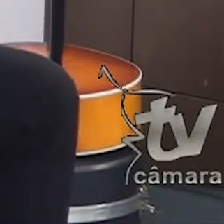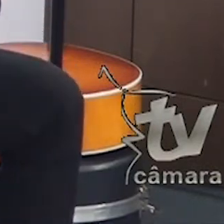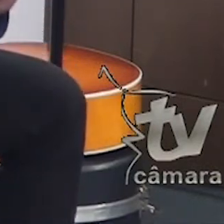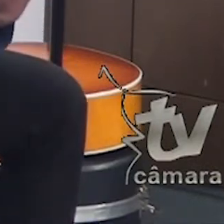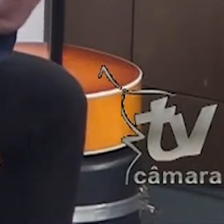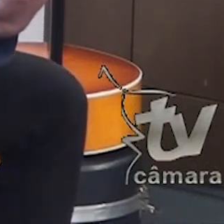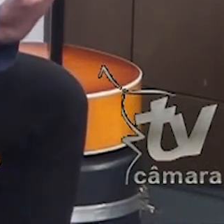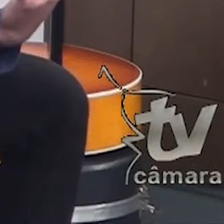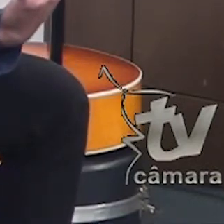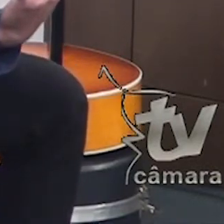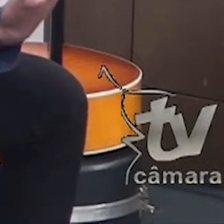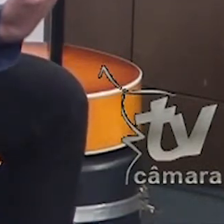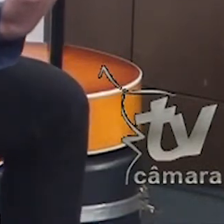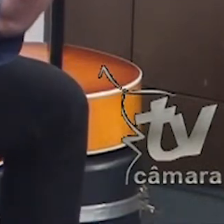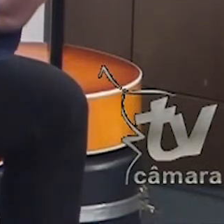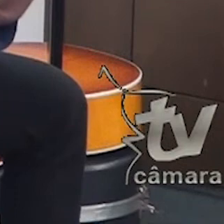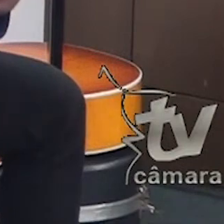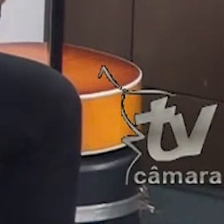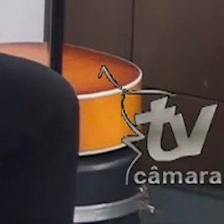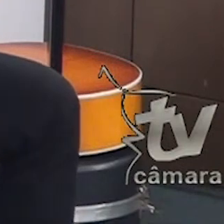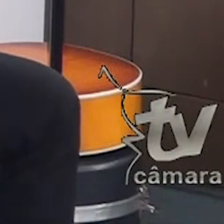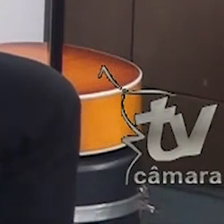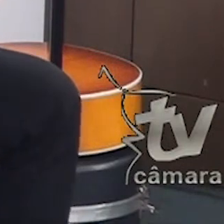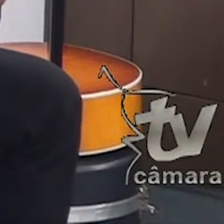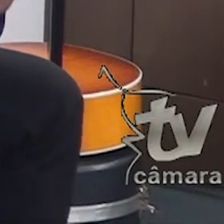me deu saudade.